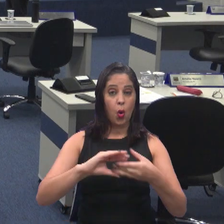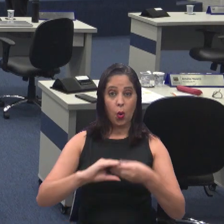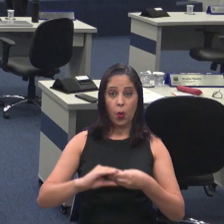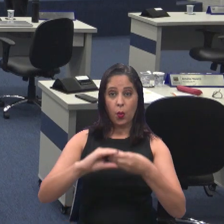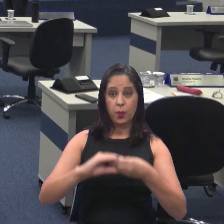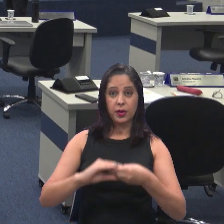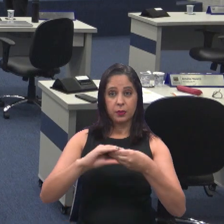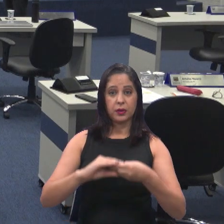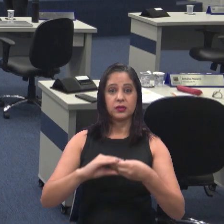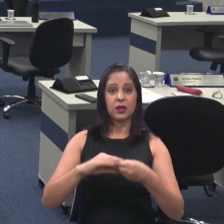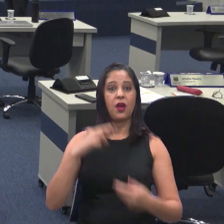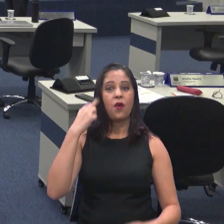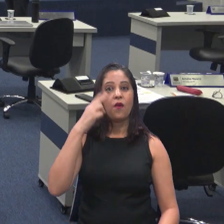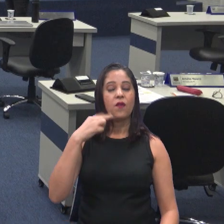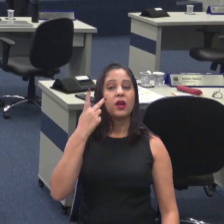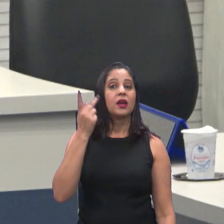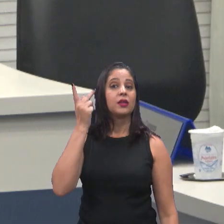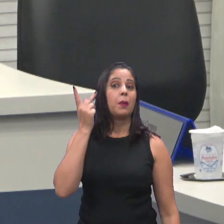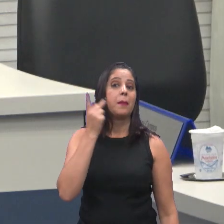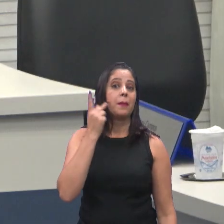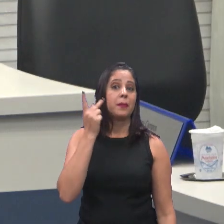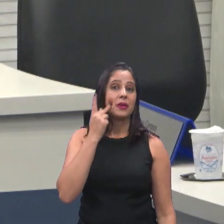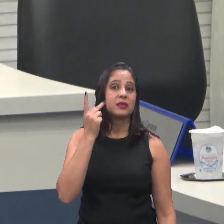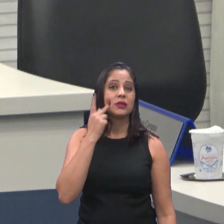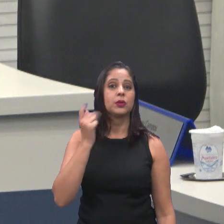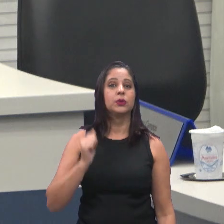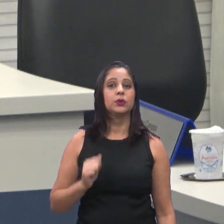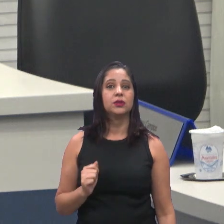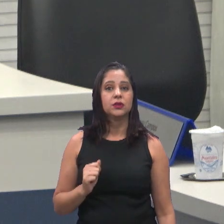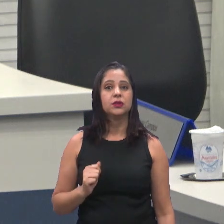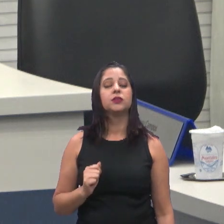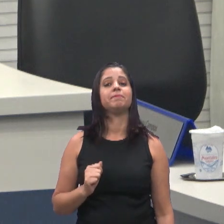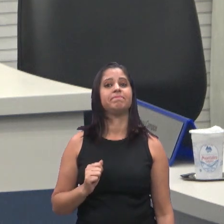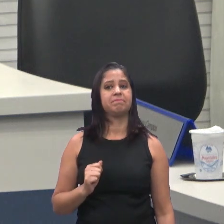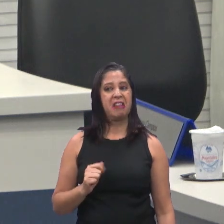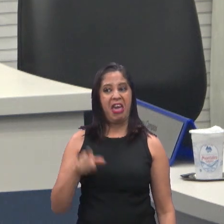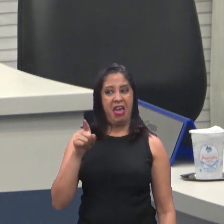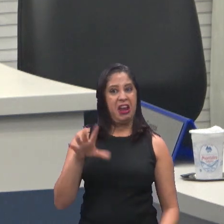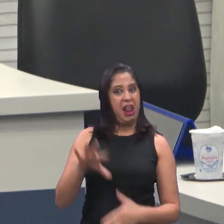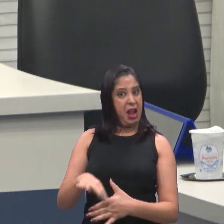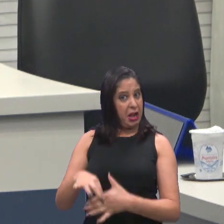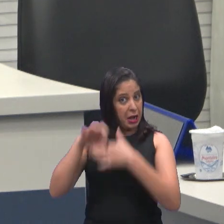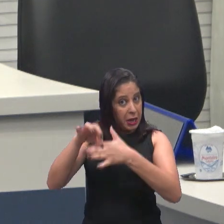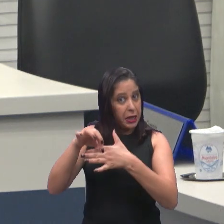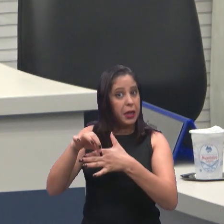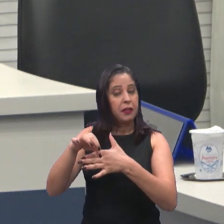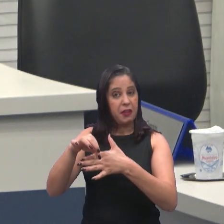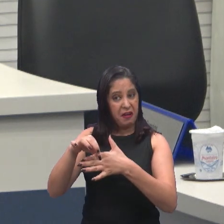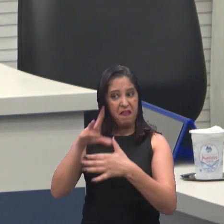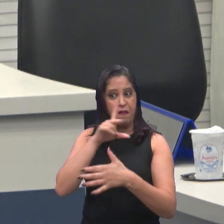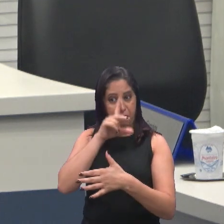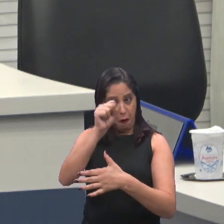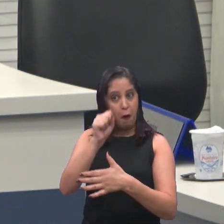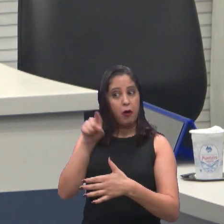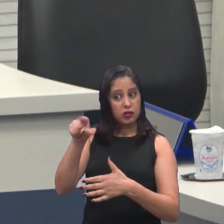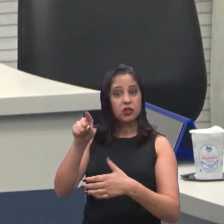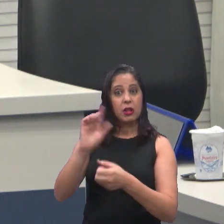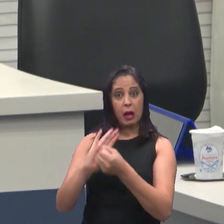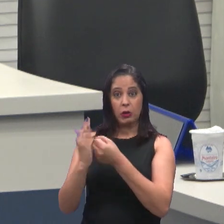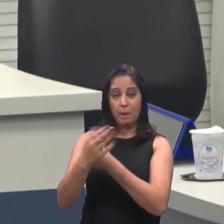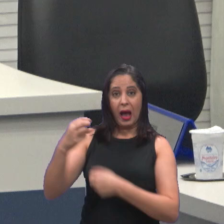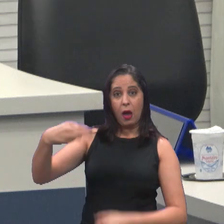parabenizar o vereador Rafael Pascucci, grande liderança lá da região do Morumbi, o vereador